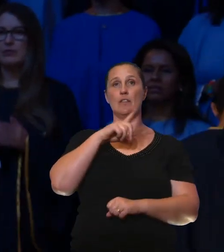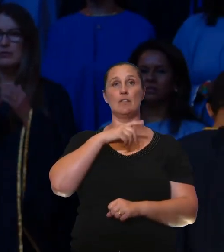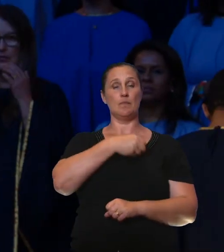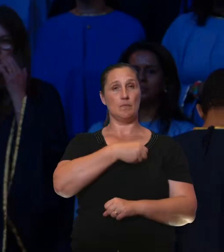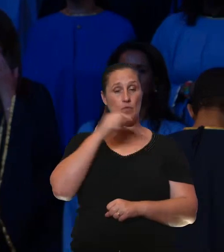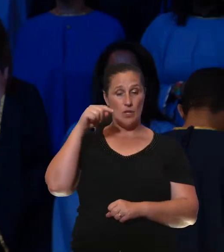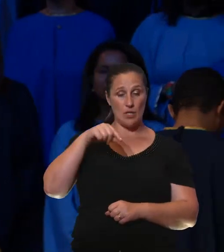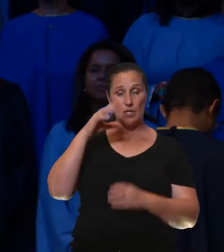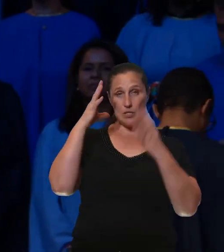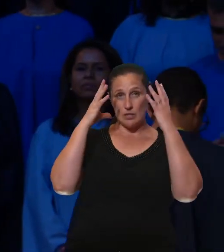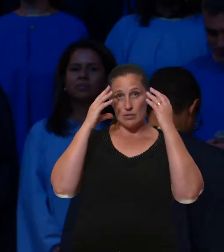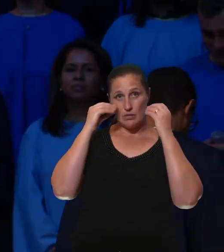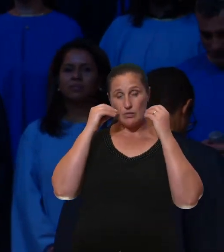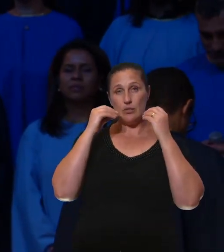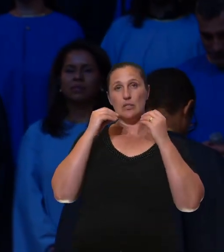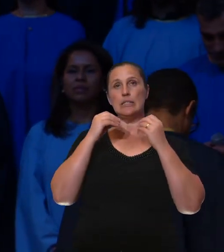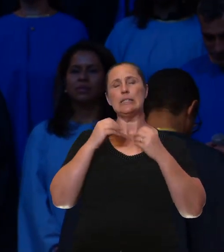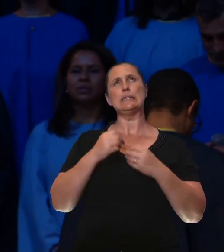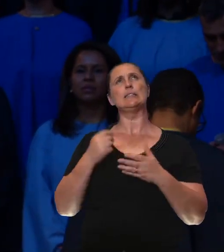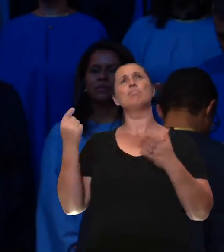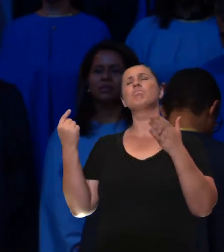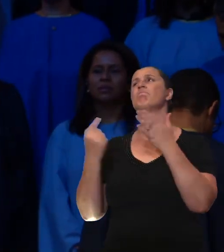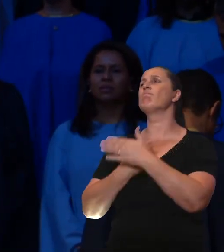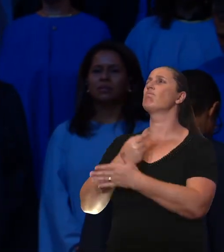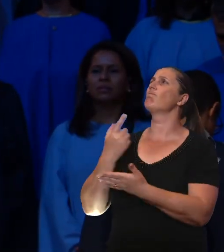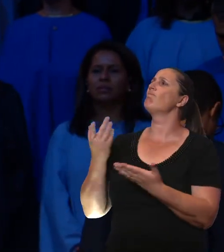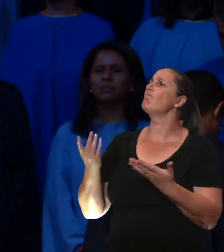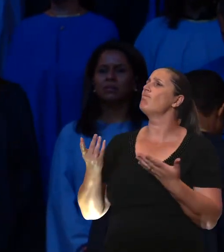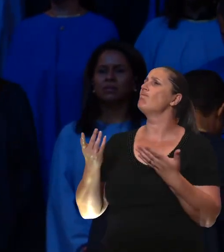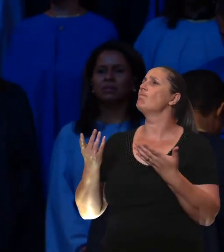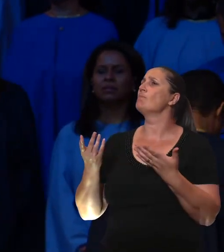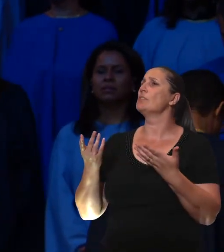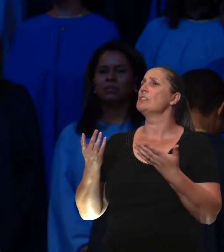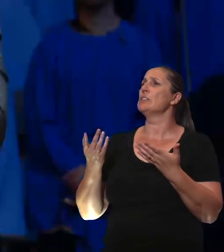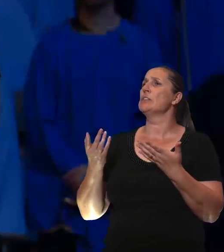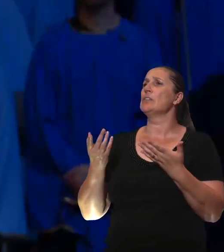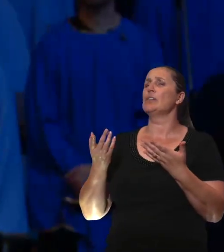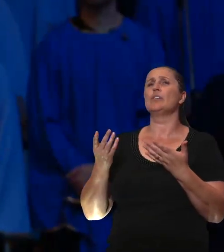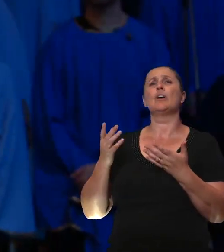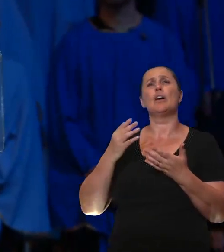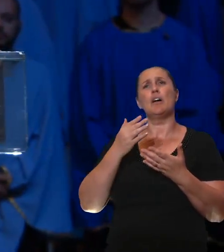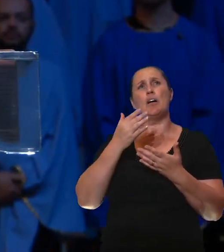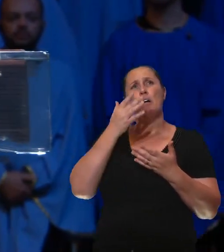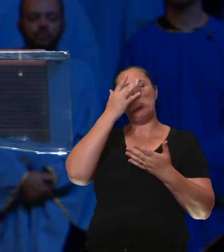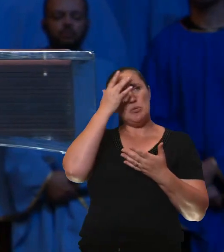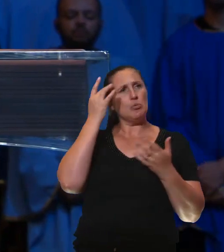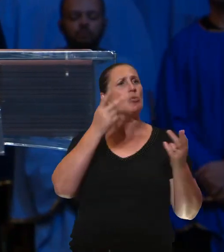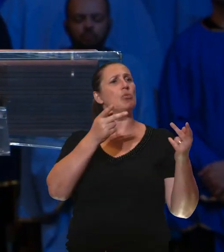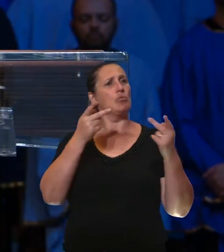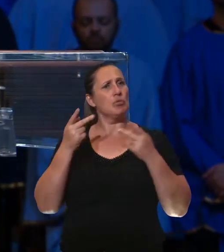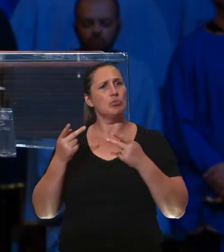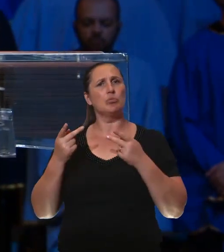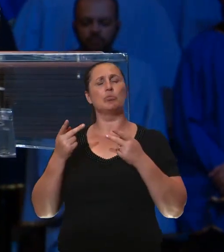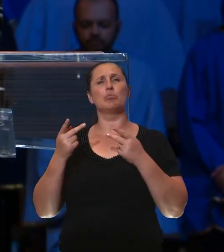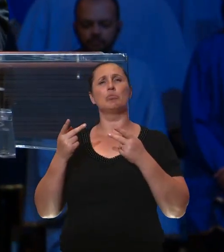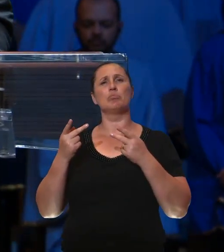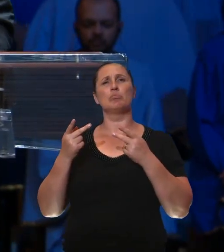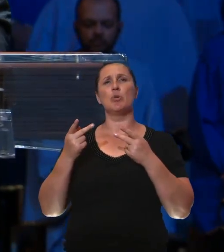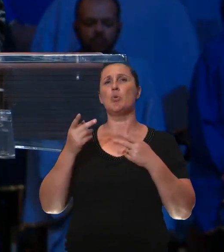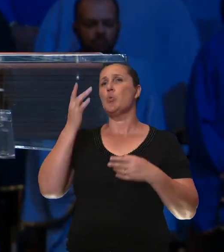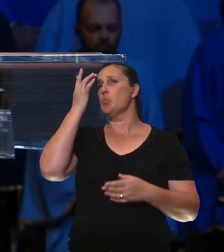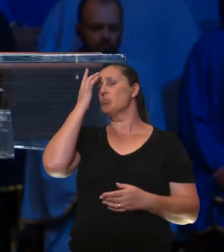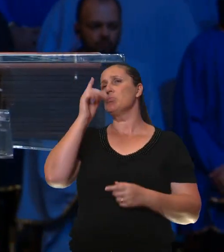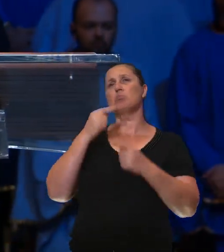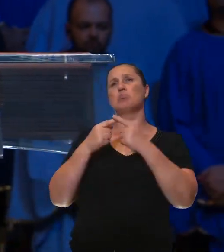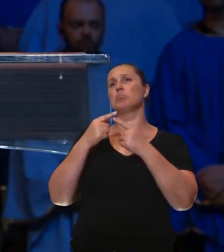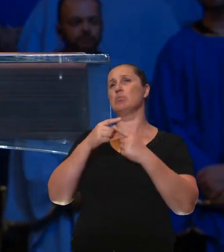noite, até se perguntando, atendeu o convite de alguém, ou nem sabe por que está